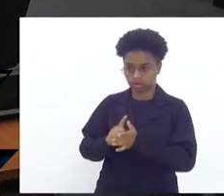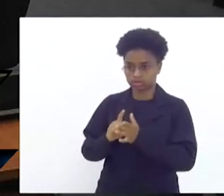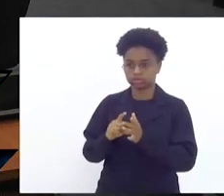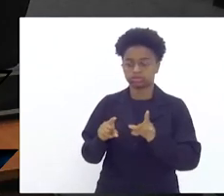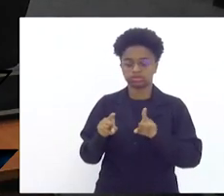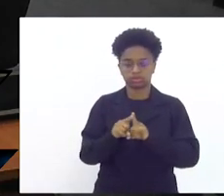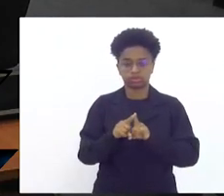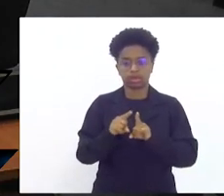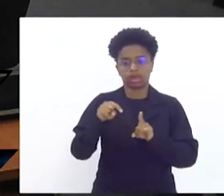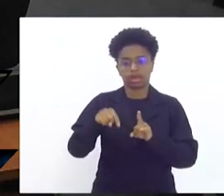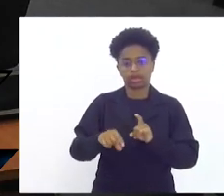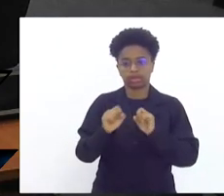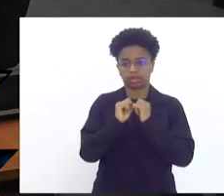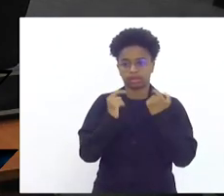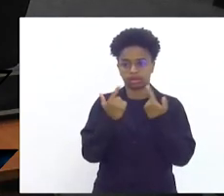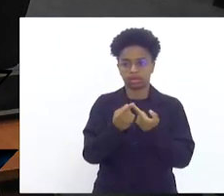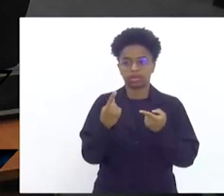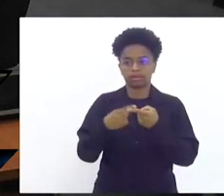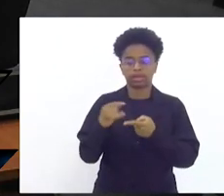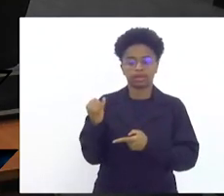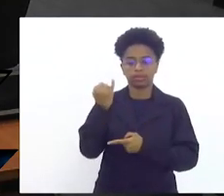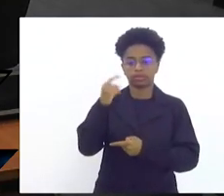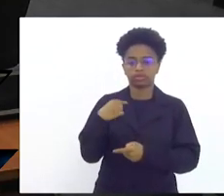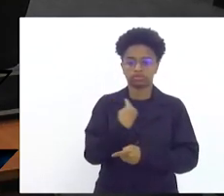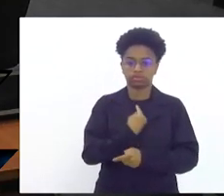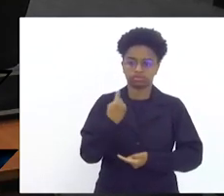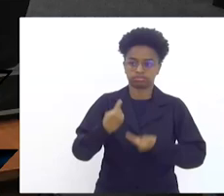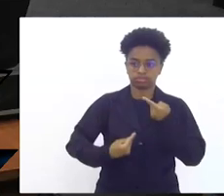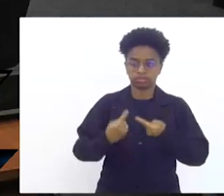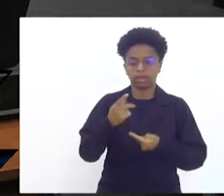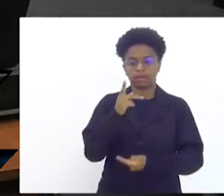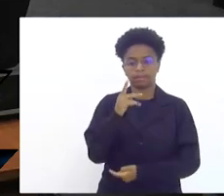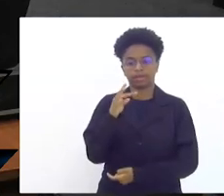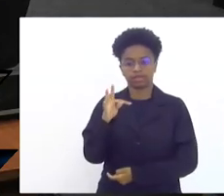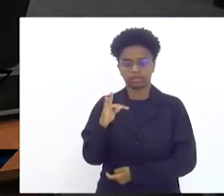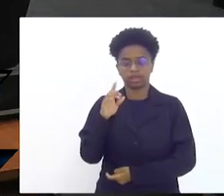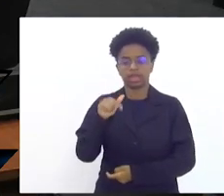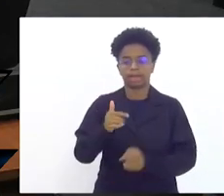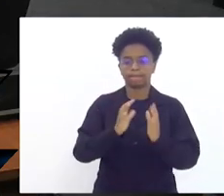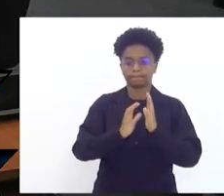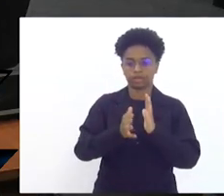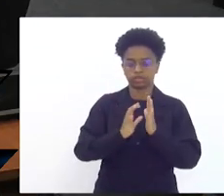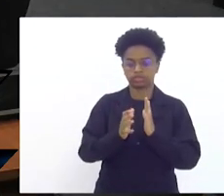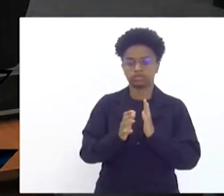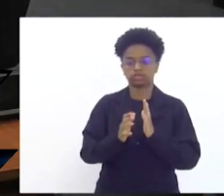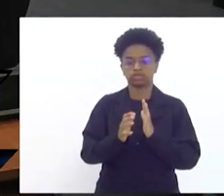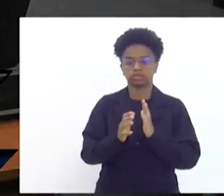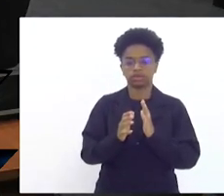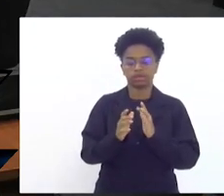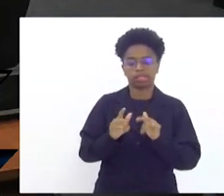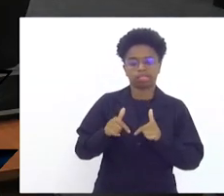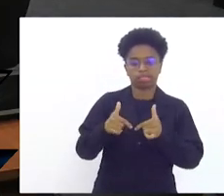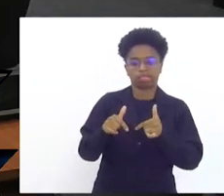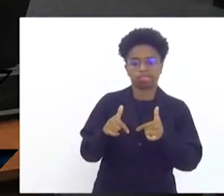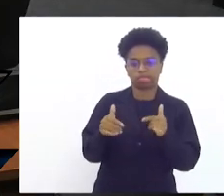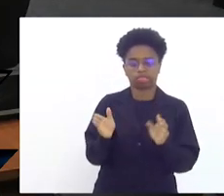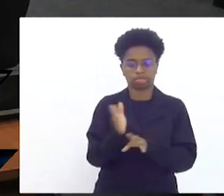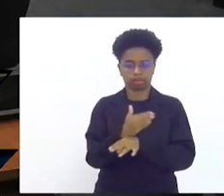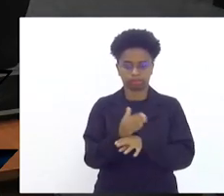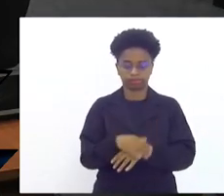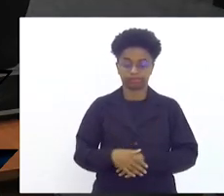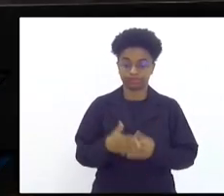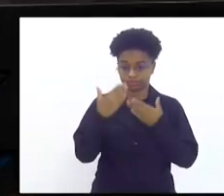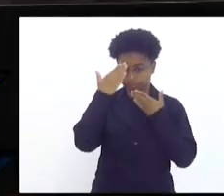própria sessão Legislativa Porque é importante a gente bater nessa tecla de que o PT é o partido da boquinha Obrigado Rodrigo